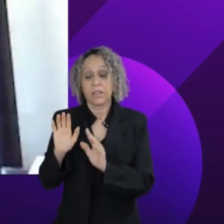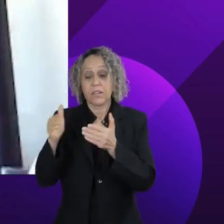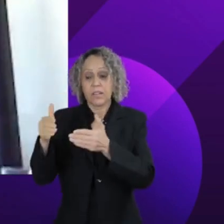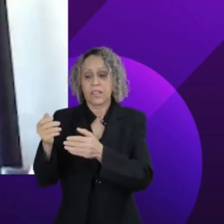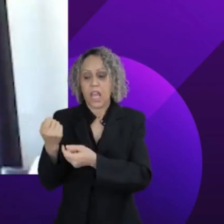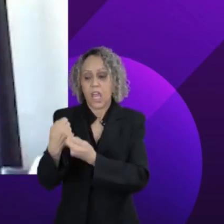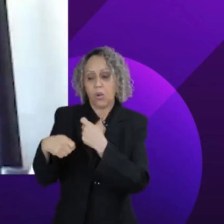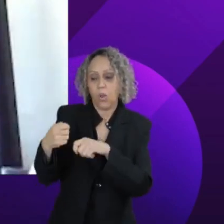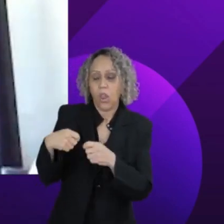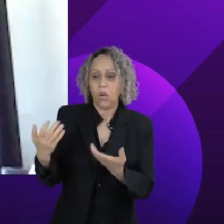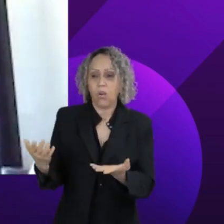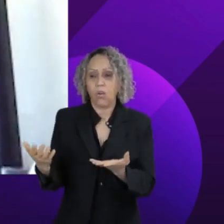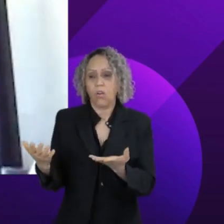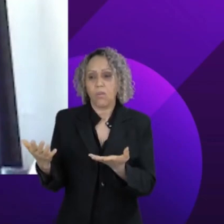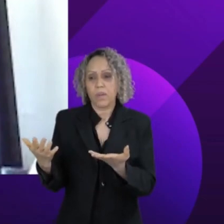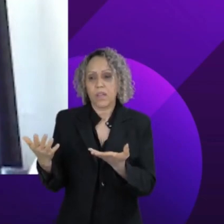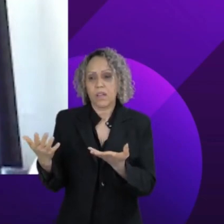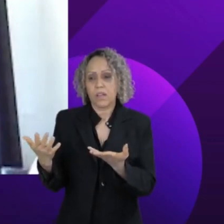pensando